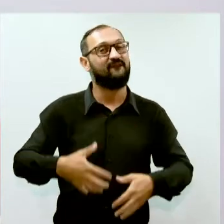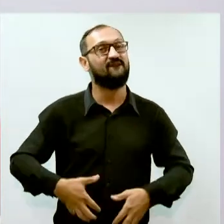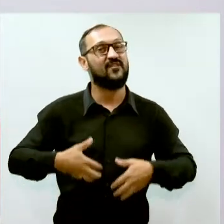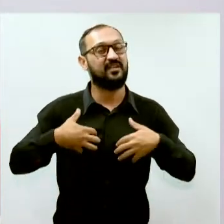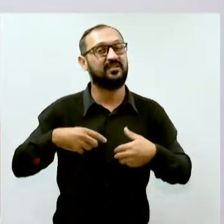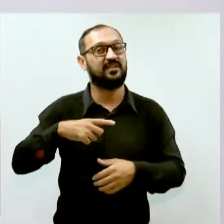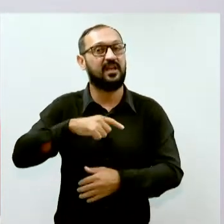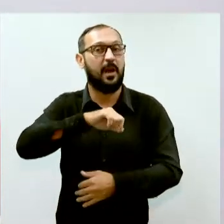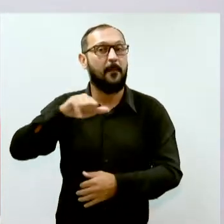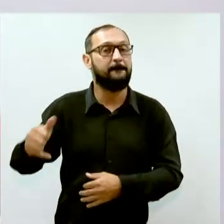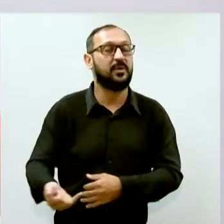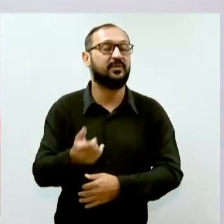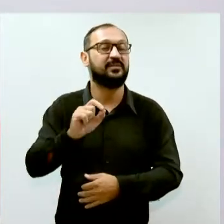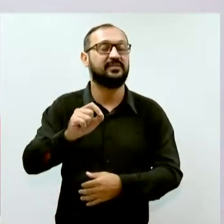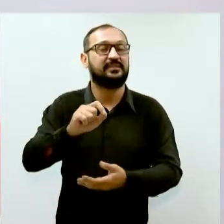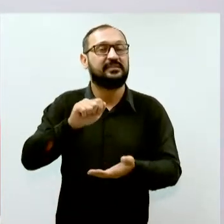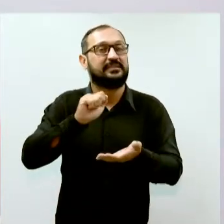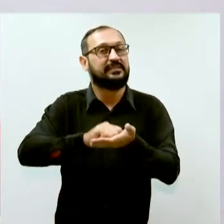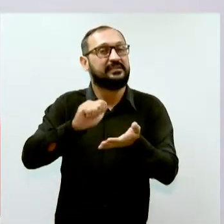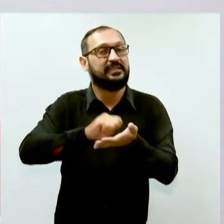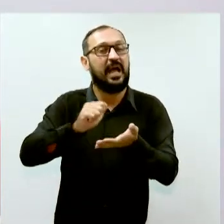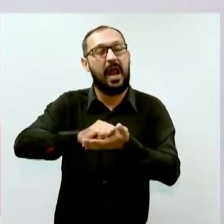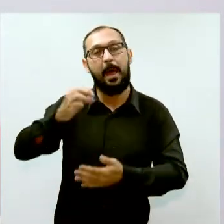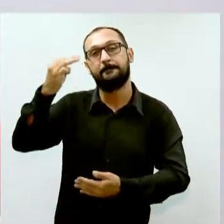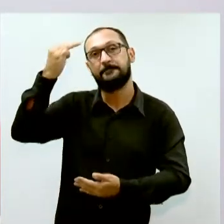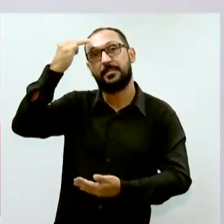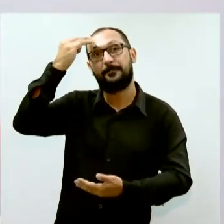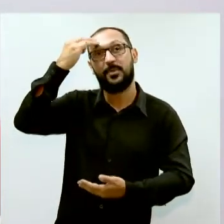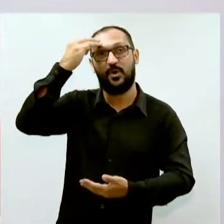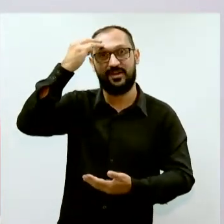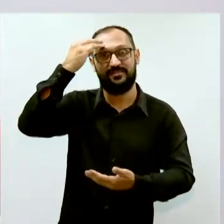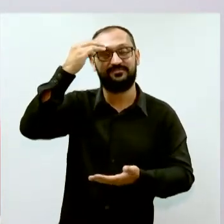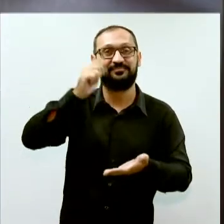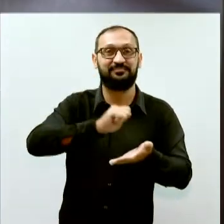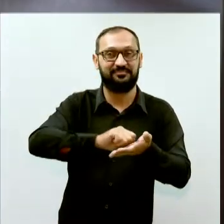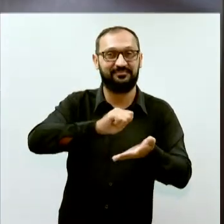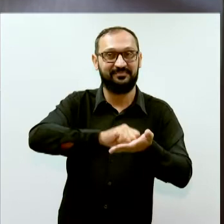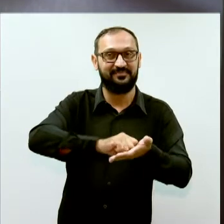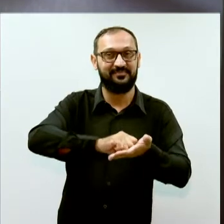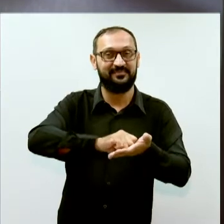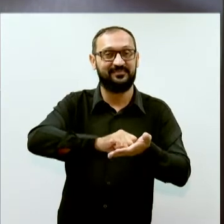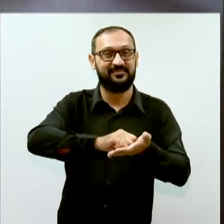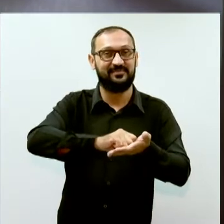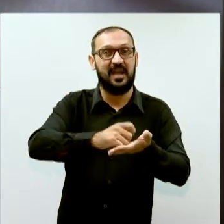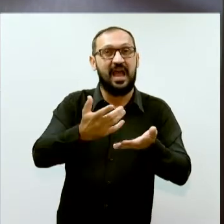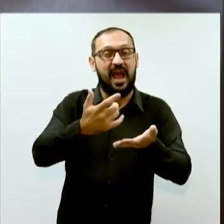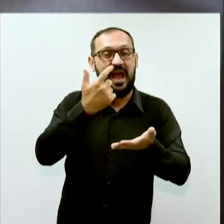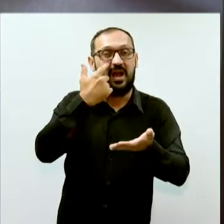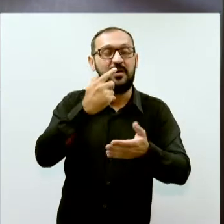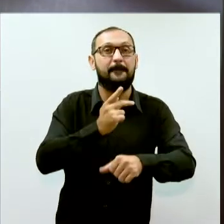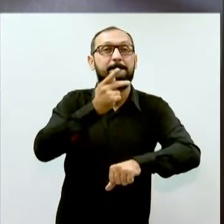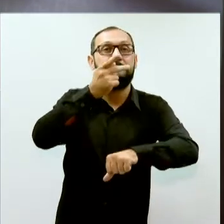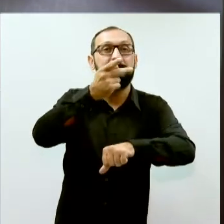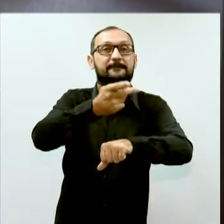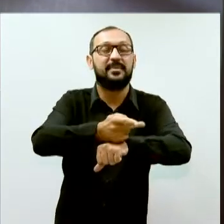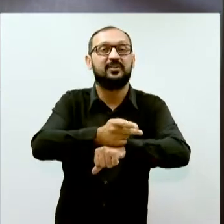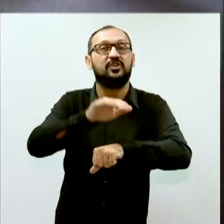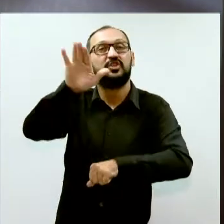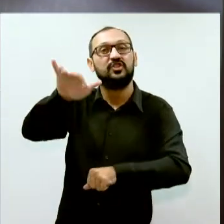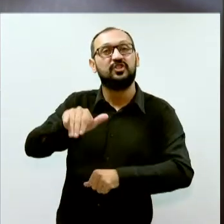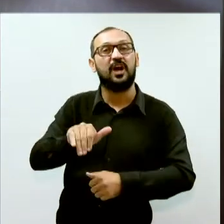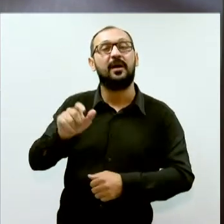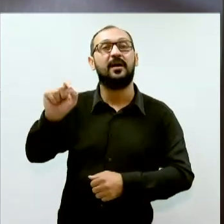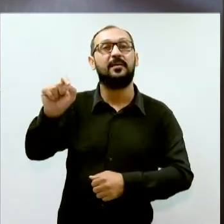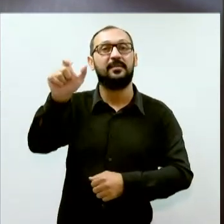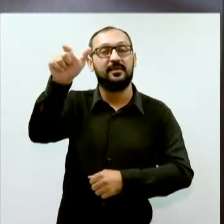ter oportunizado esse registro dessas memórias dele, né? E agora, para brilhantar ainda mais o programa, eu